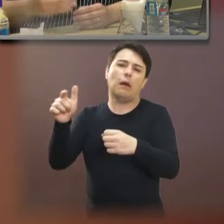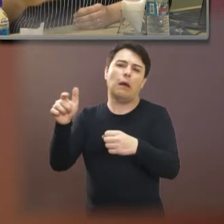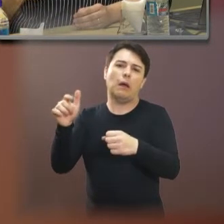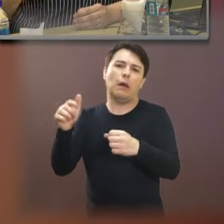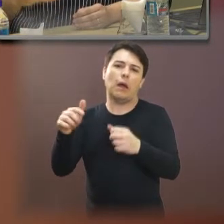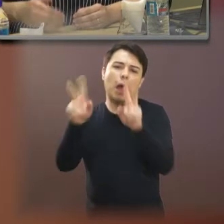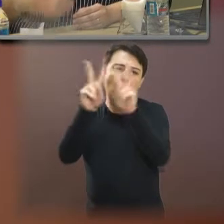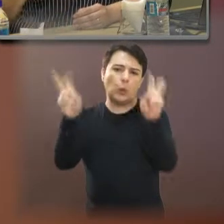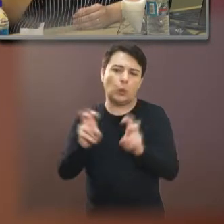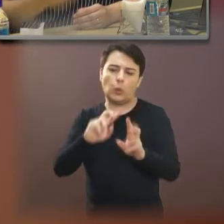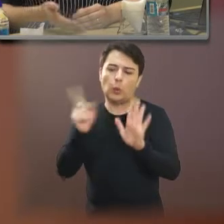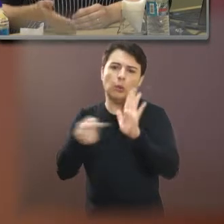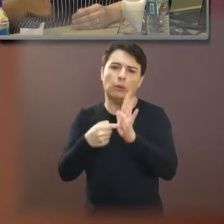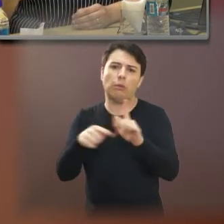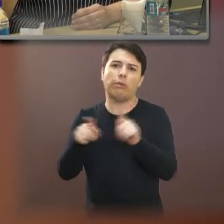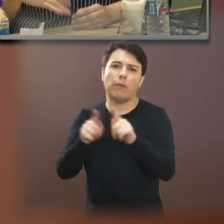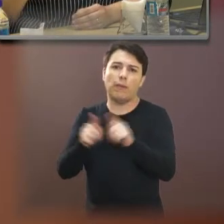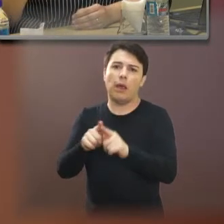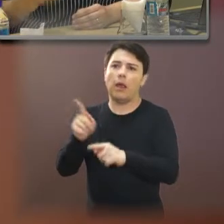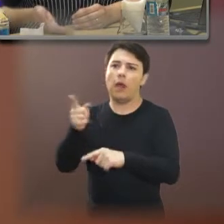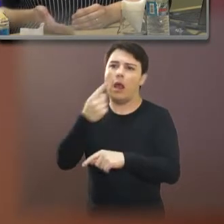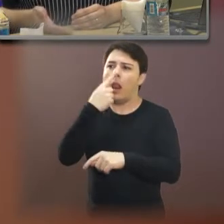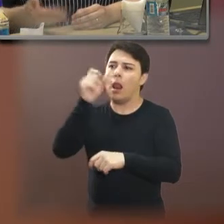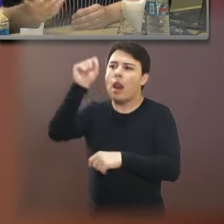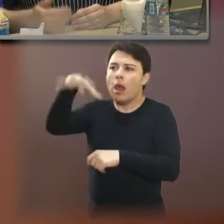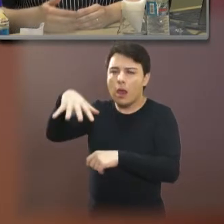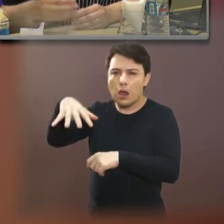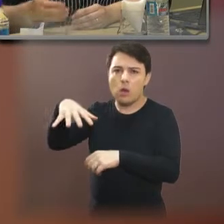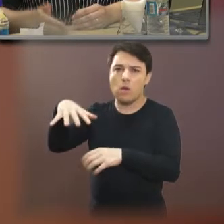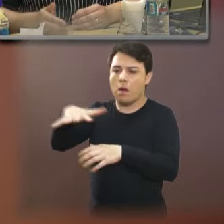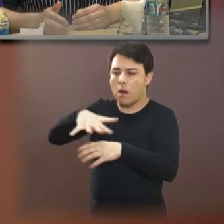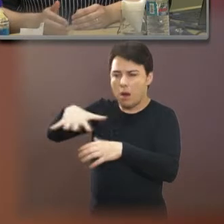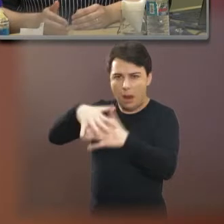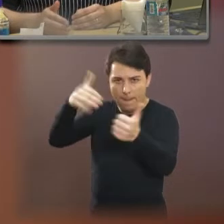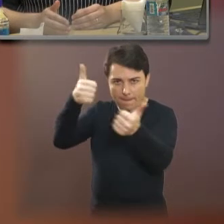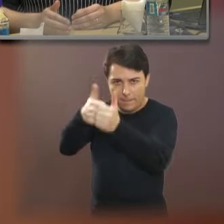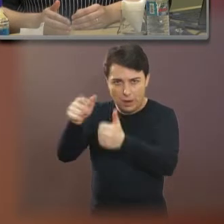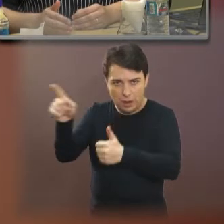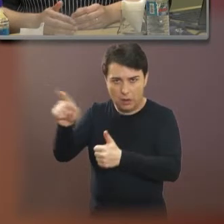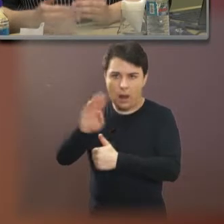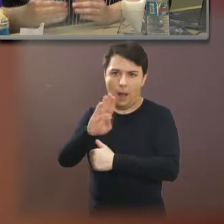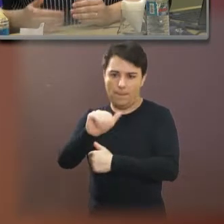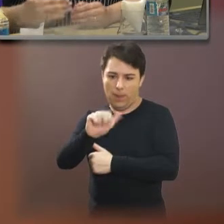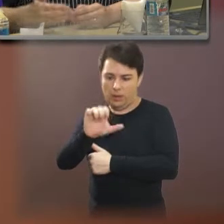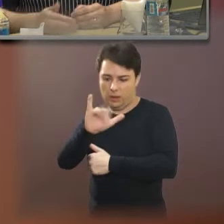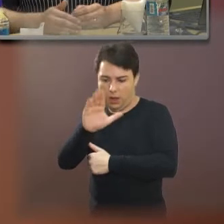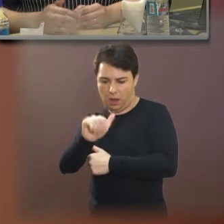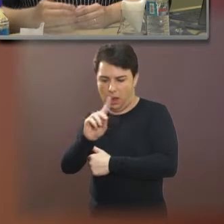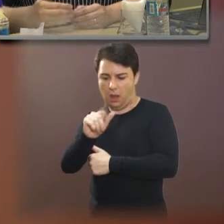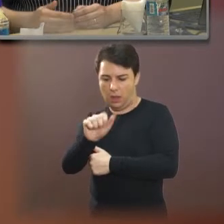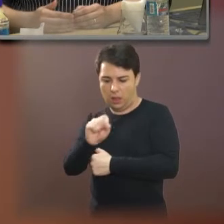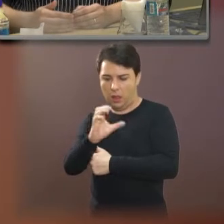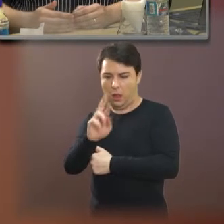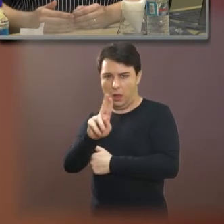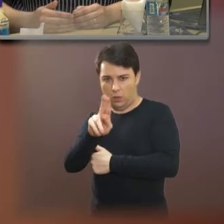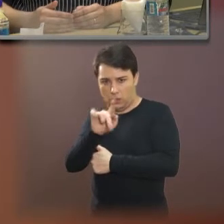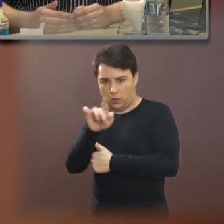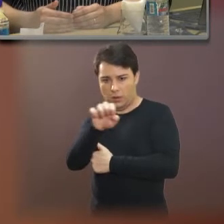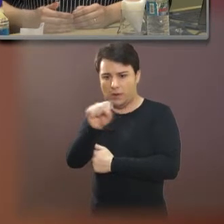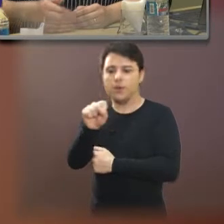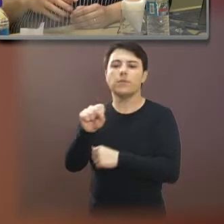como despejo de dejetos de lixo doméstico nas áreas da Bacia das Cruzes, nas áreas verdes,